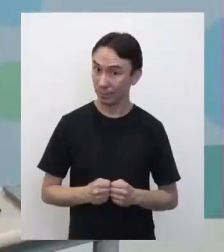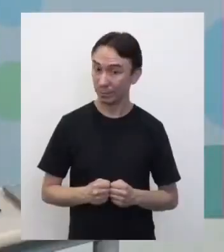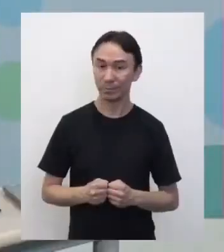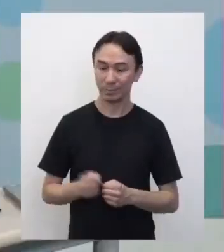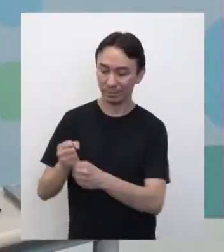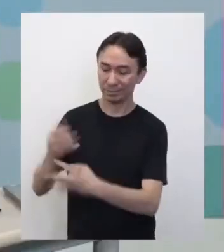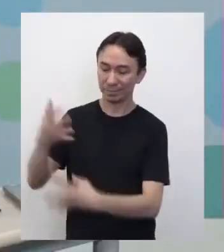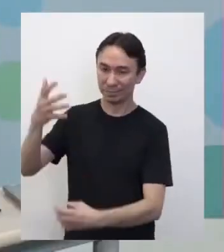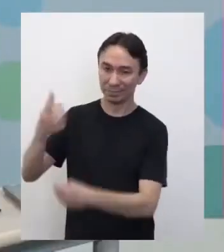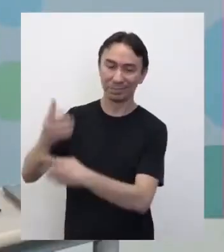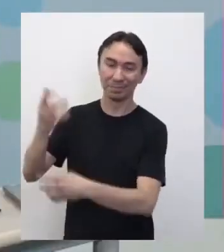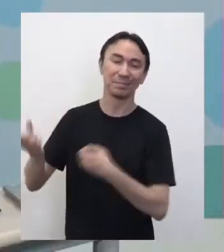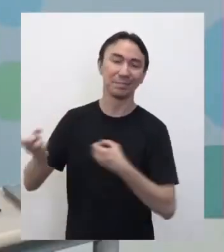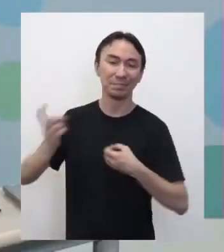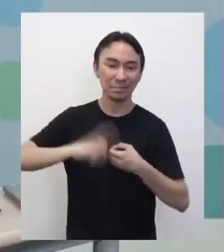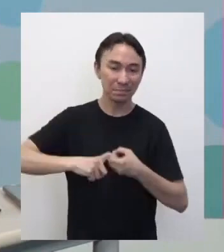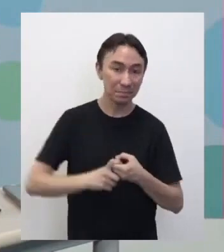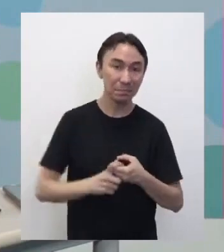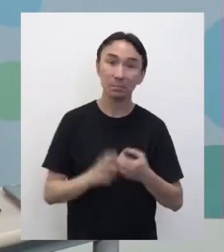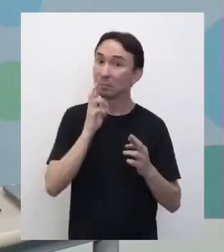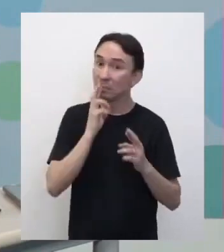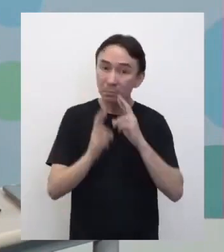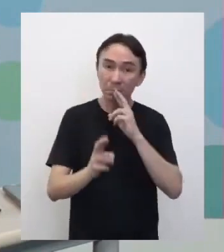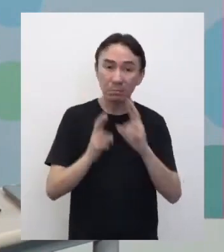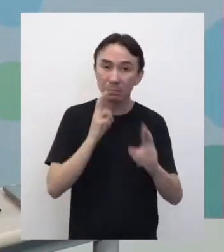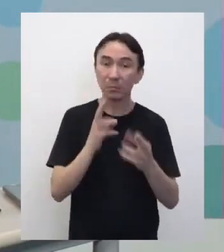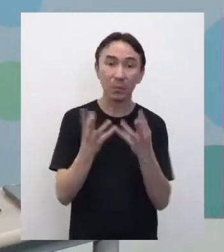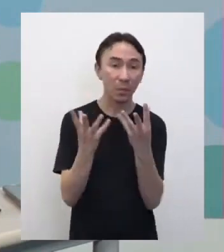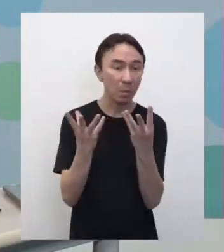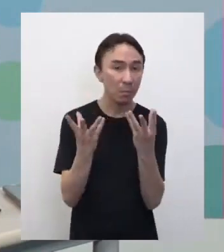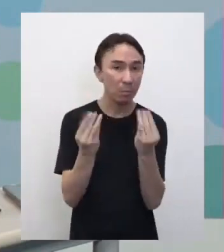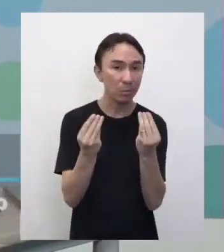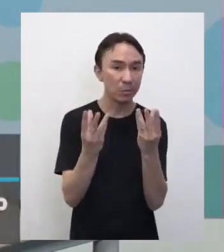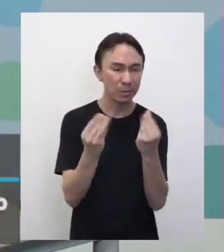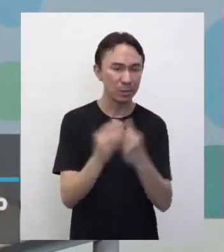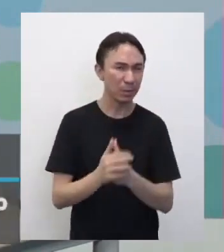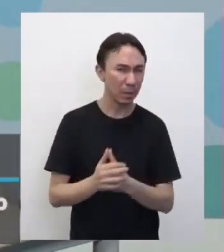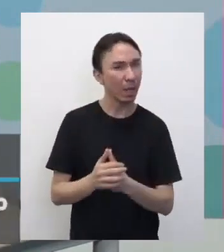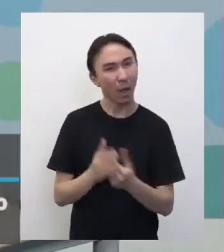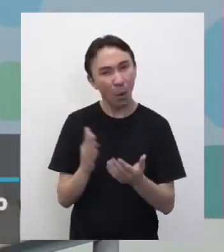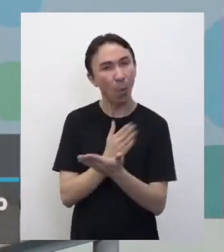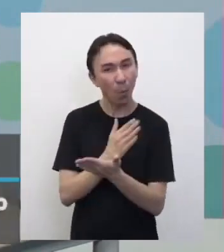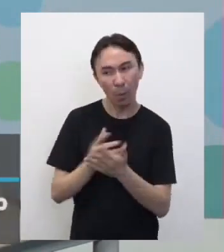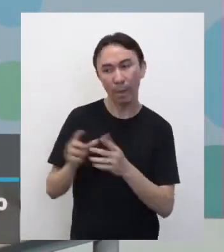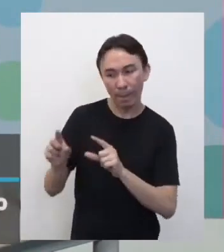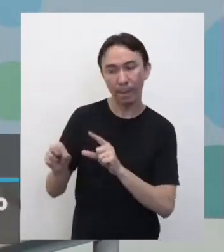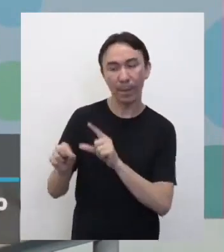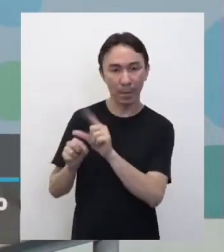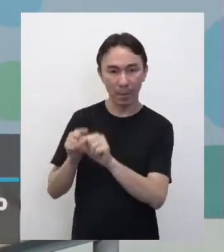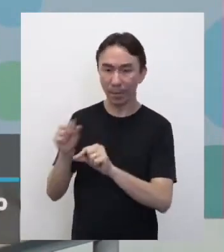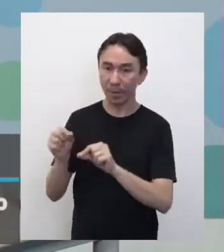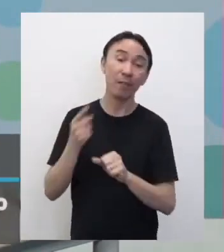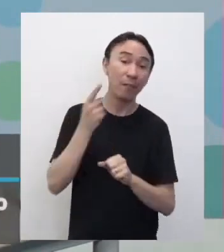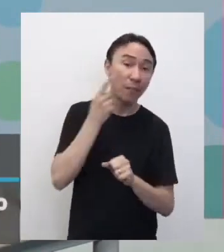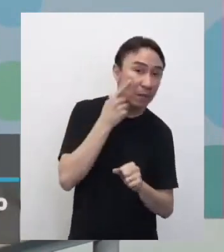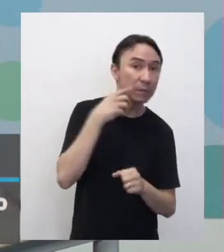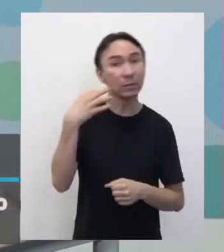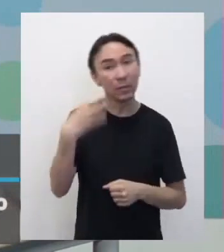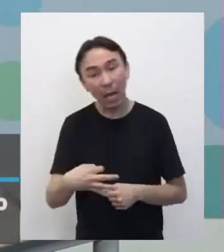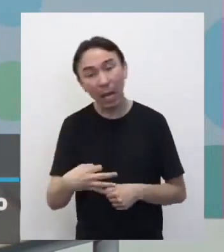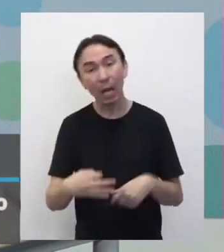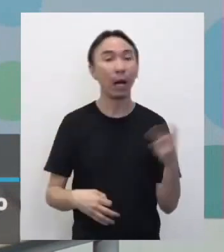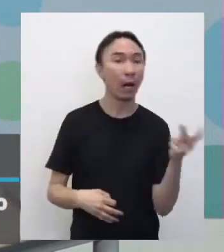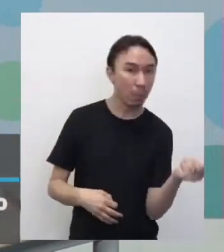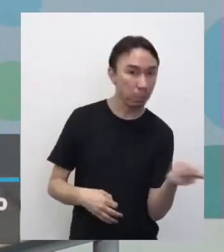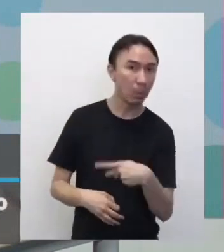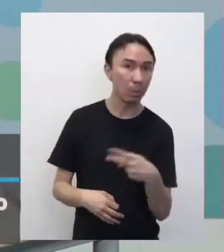Voltamos, muitas respostas aqui no nosso chat. Eu vou pegar algumas e aí a gente já vai conferir se estão certas ou erradas